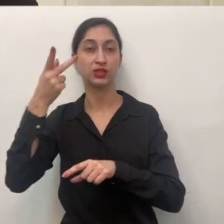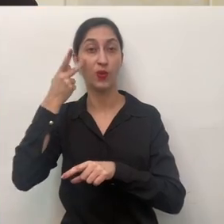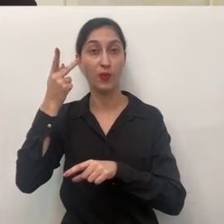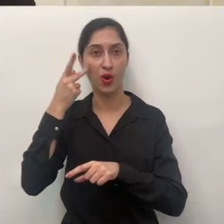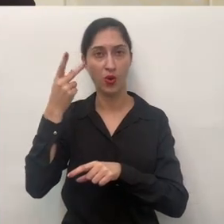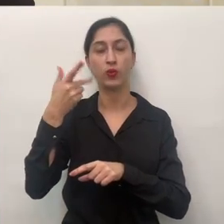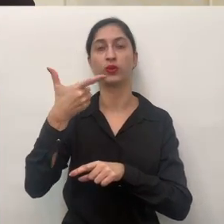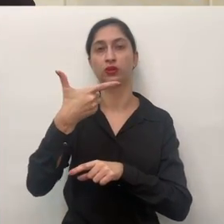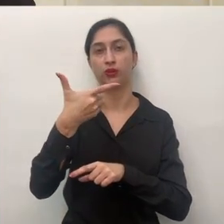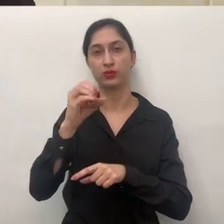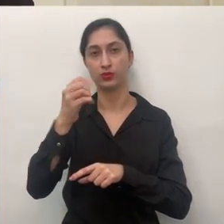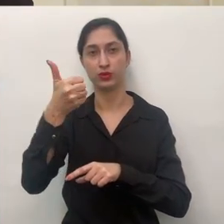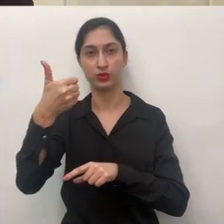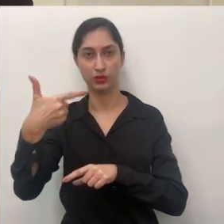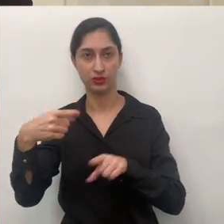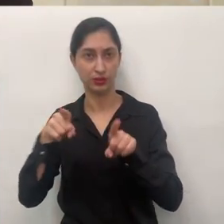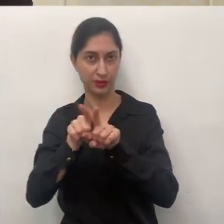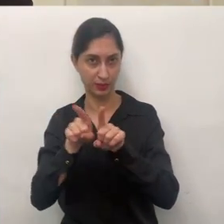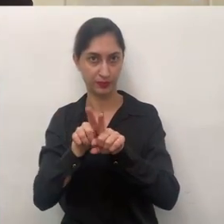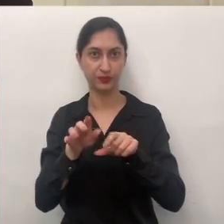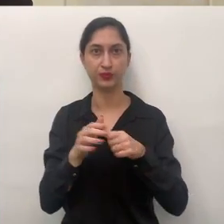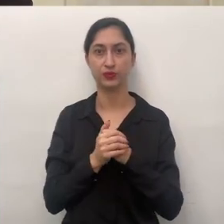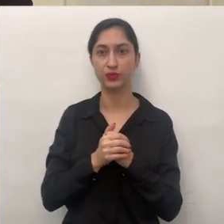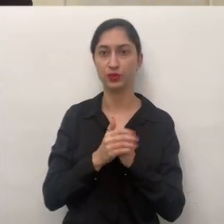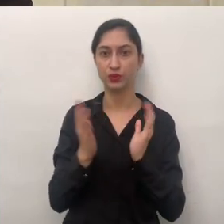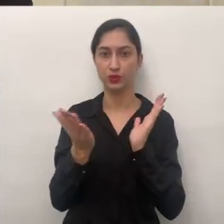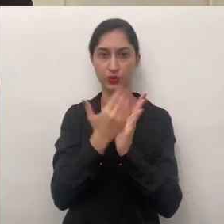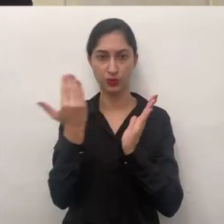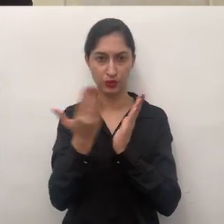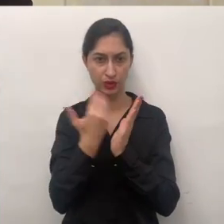O livro Lição de Coisas, que é um livro